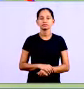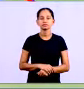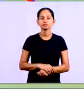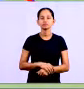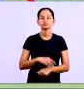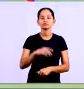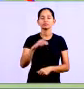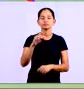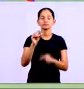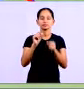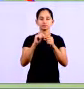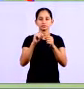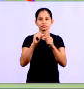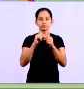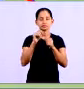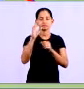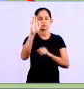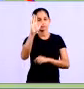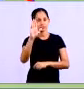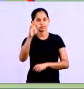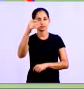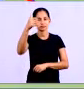200,